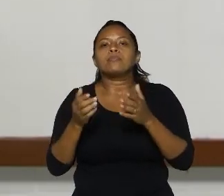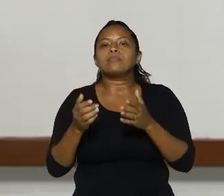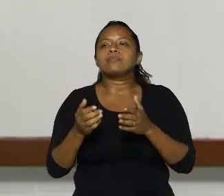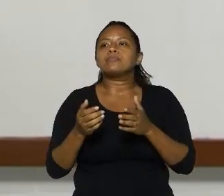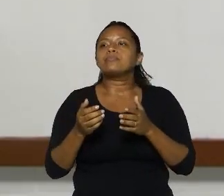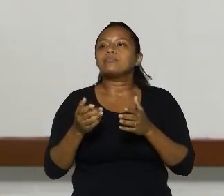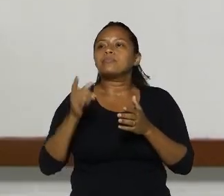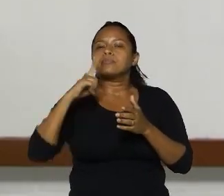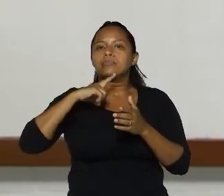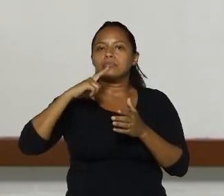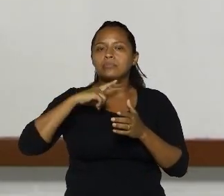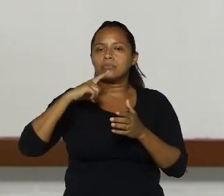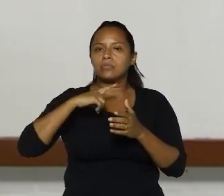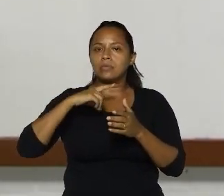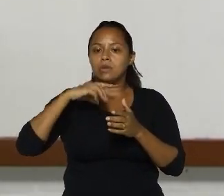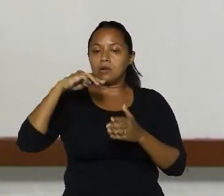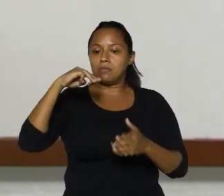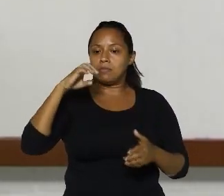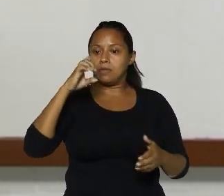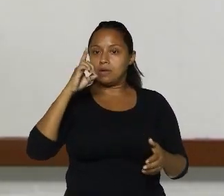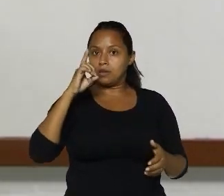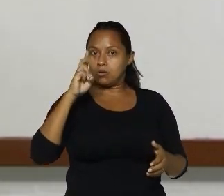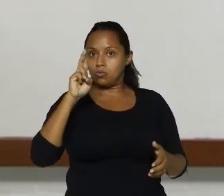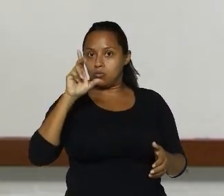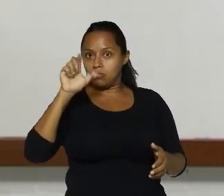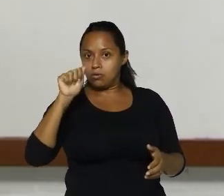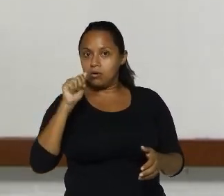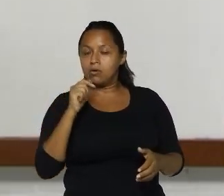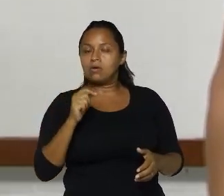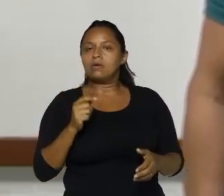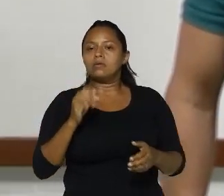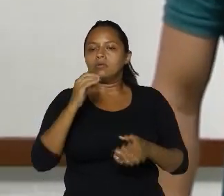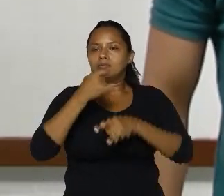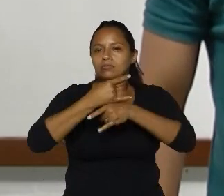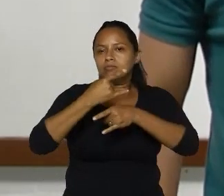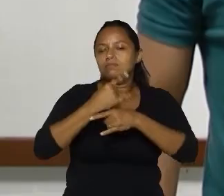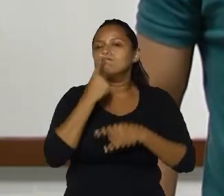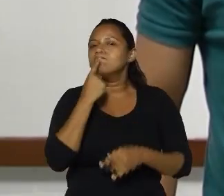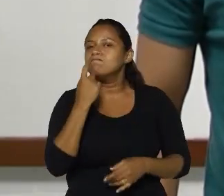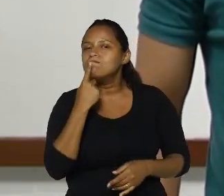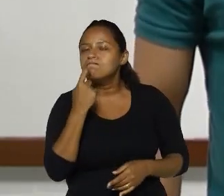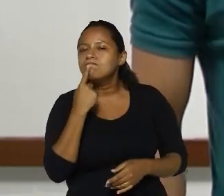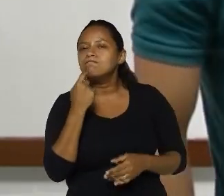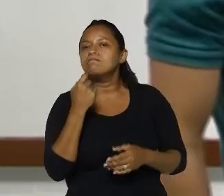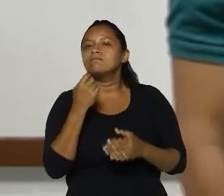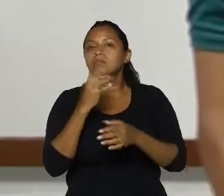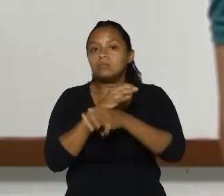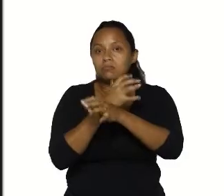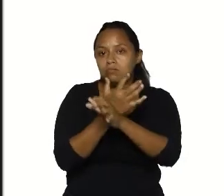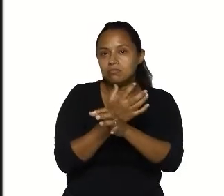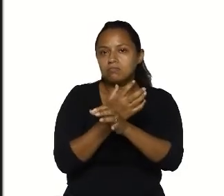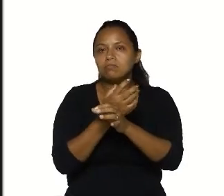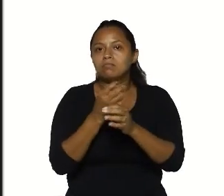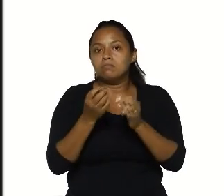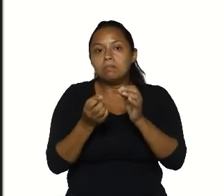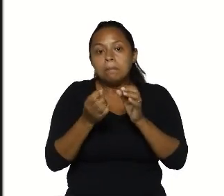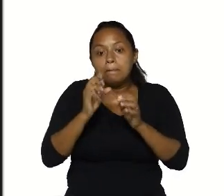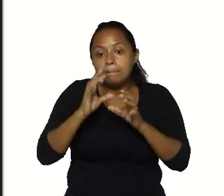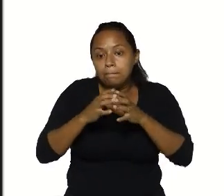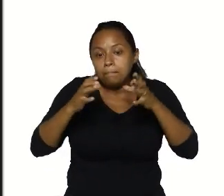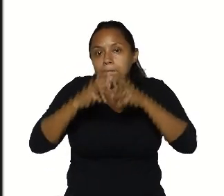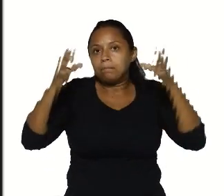estimulará, melhor dizendo, a medula óssea vermelha produzir uma maior quantidade de hemácias. Esse